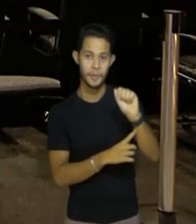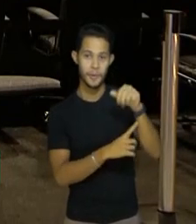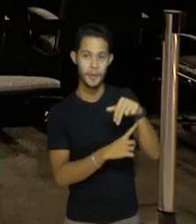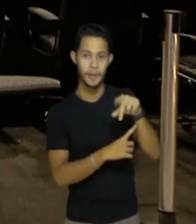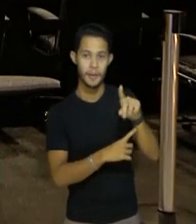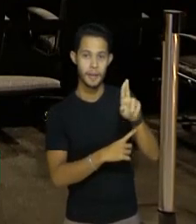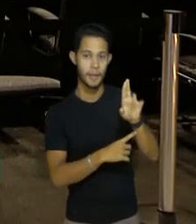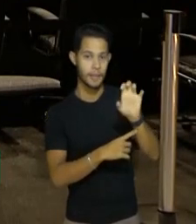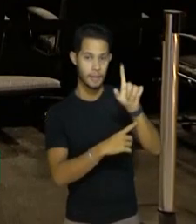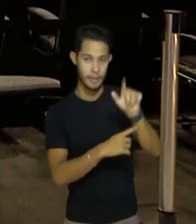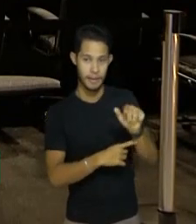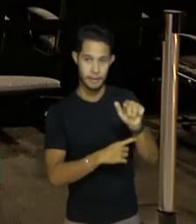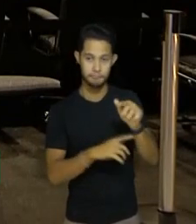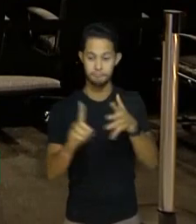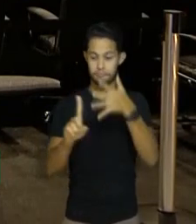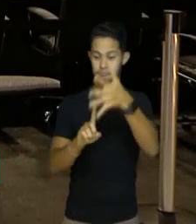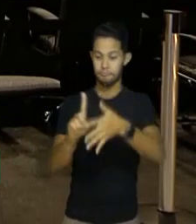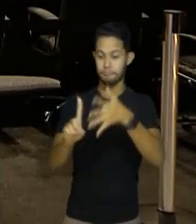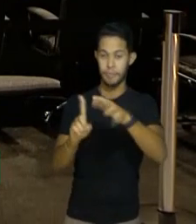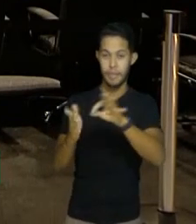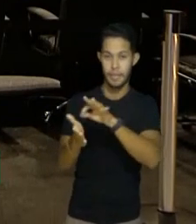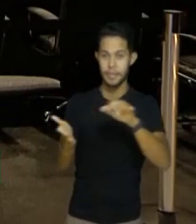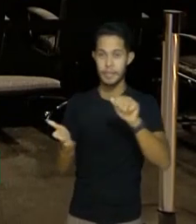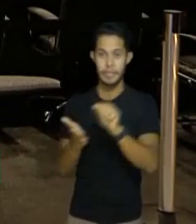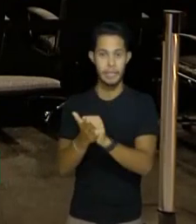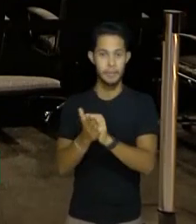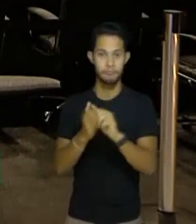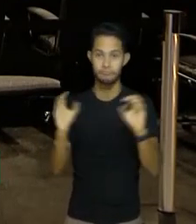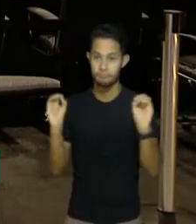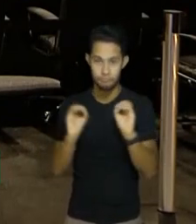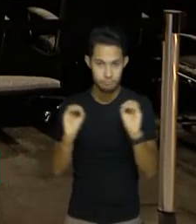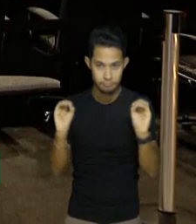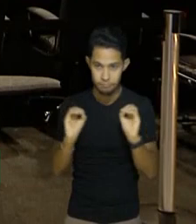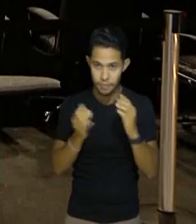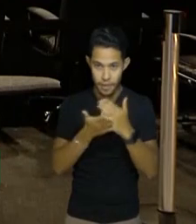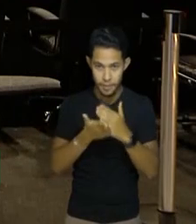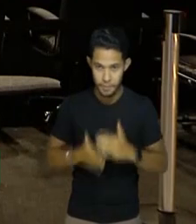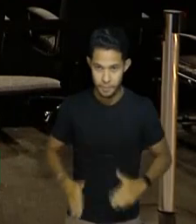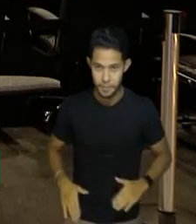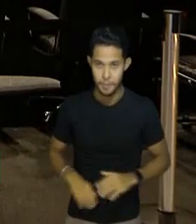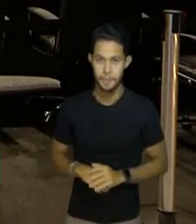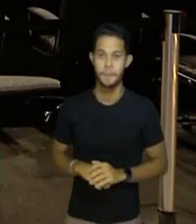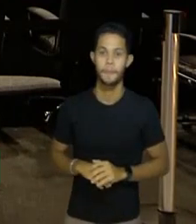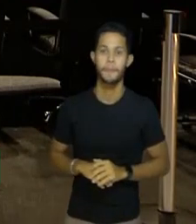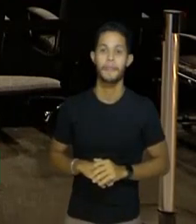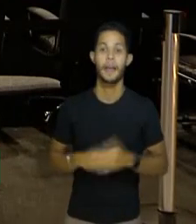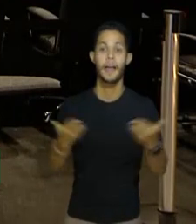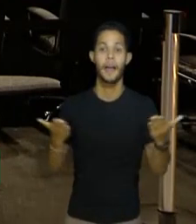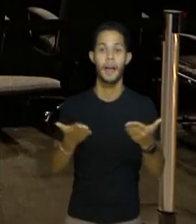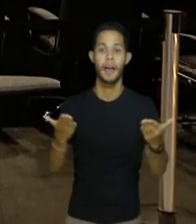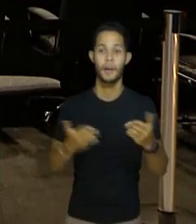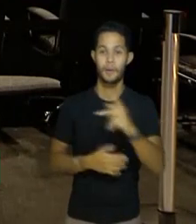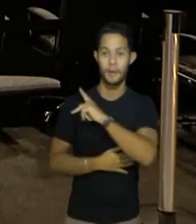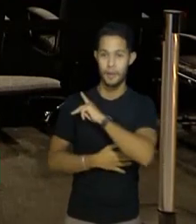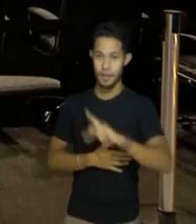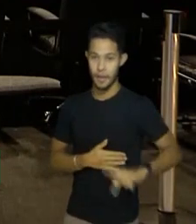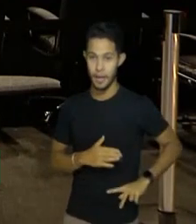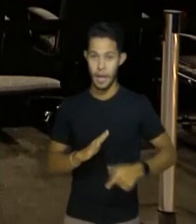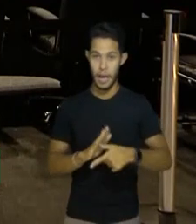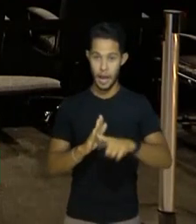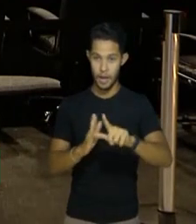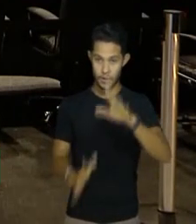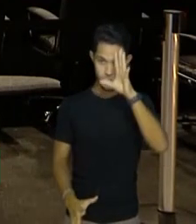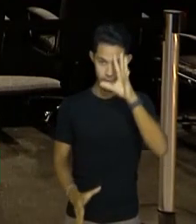Não temos mais oradores inscritos em explicações pessoais. Então, esta presidência, antes de encerrar a